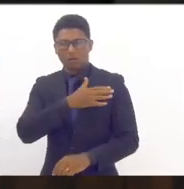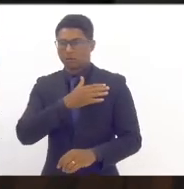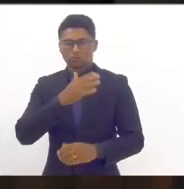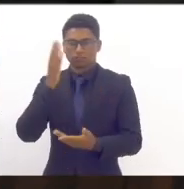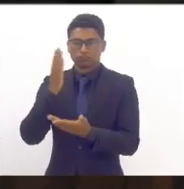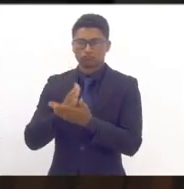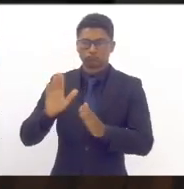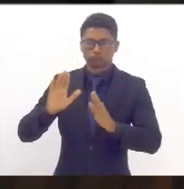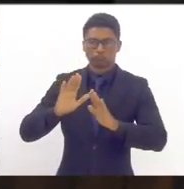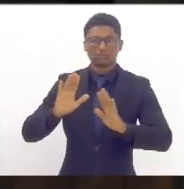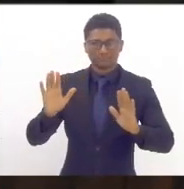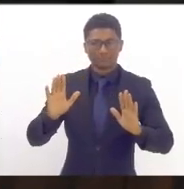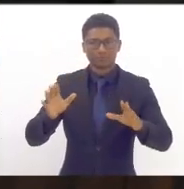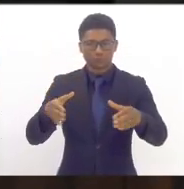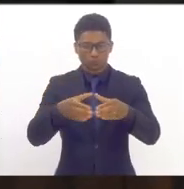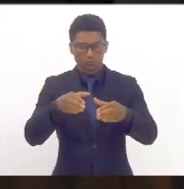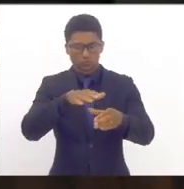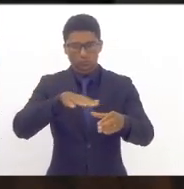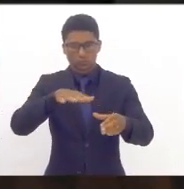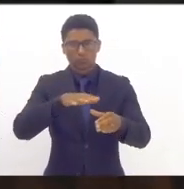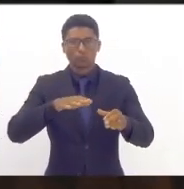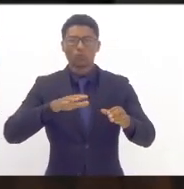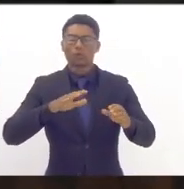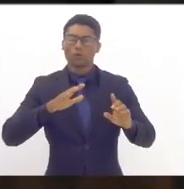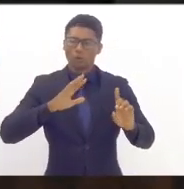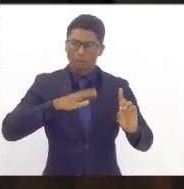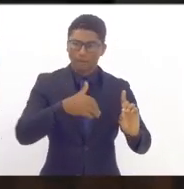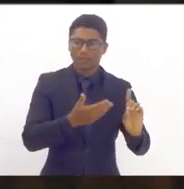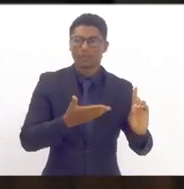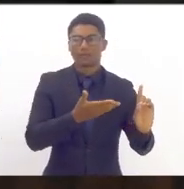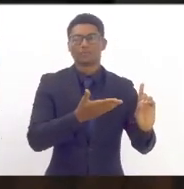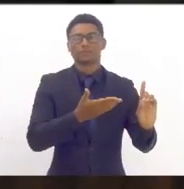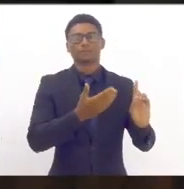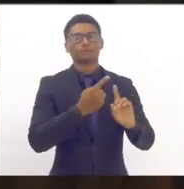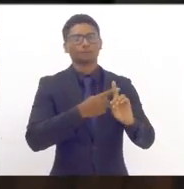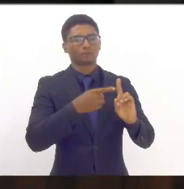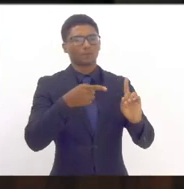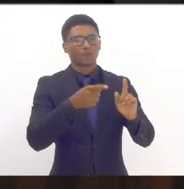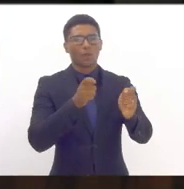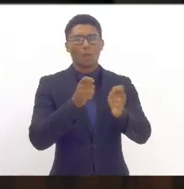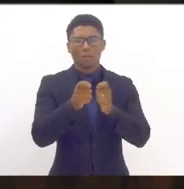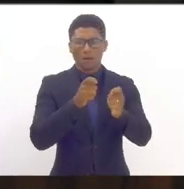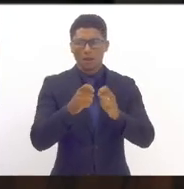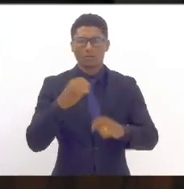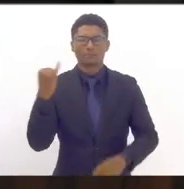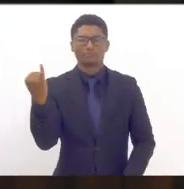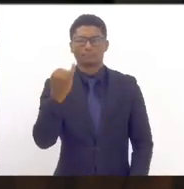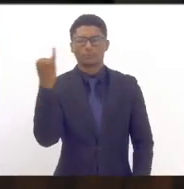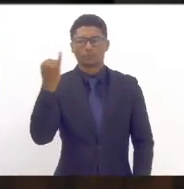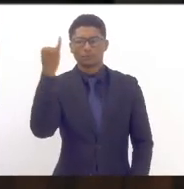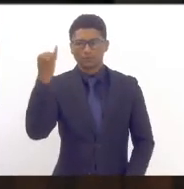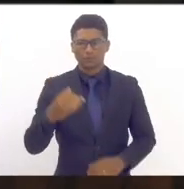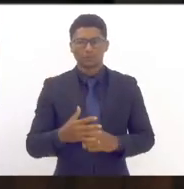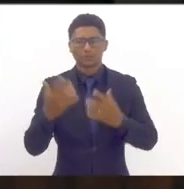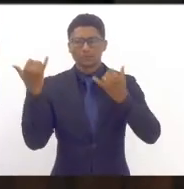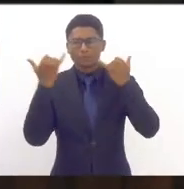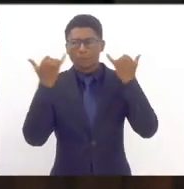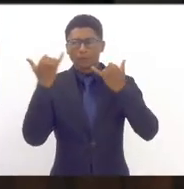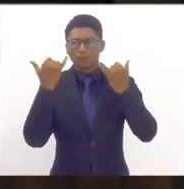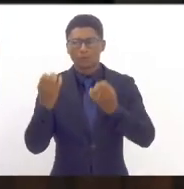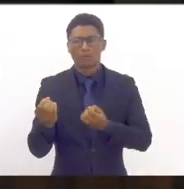trabalho prestado à população fluminense, por meio de suas reportagens de extrema relevância, levando assim informação, serviço